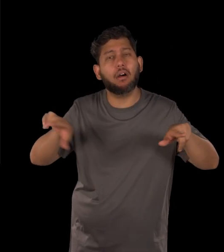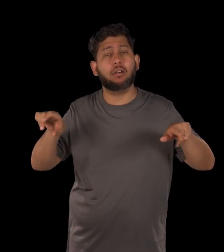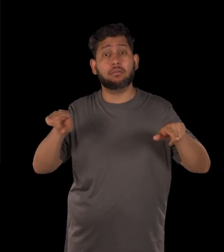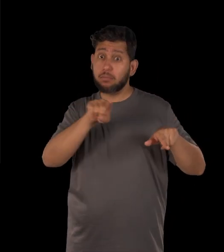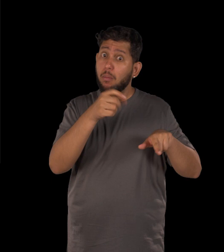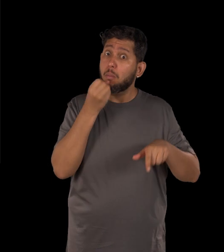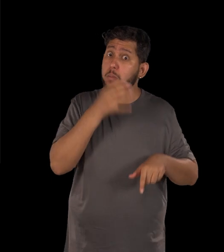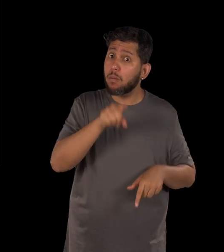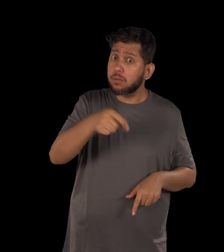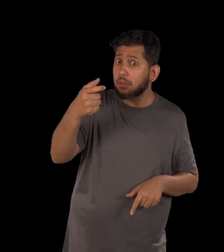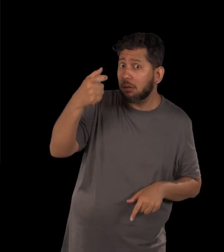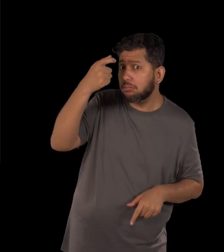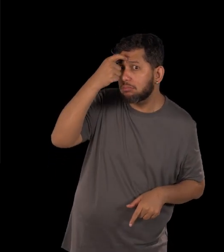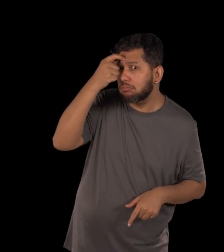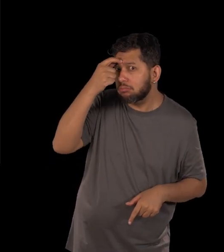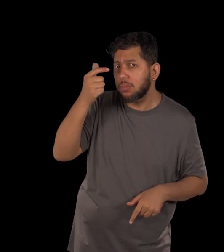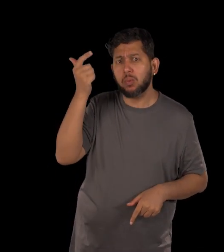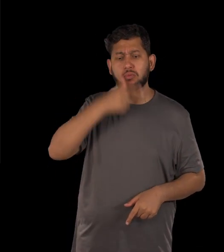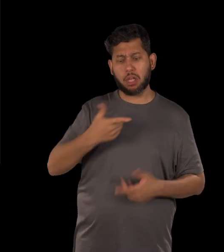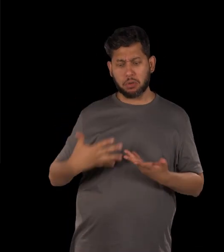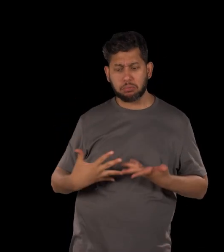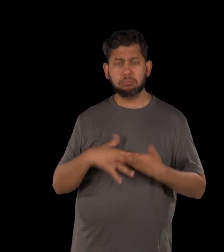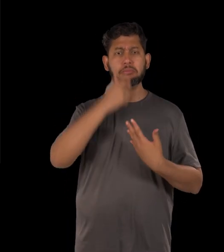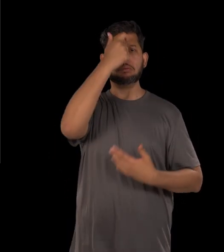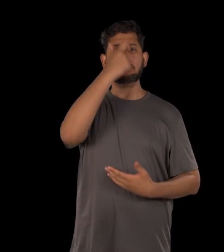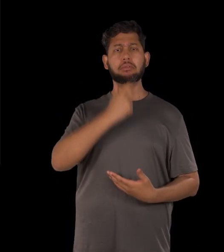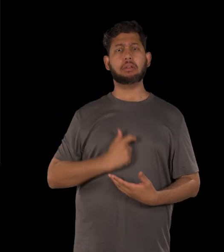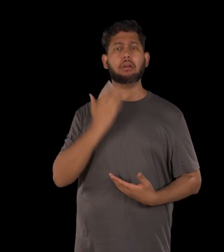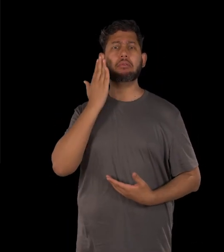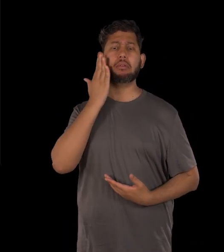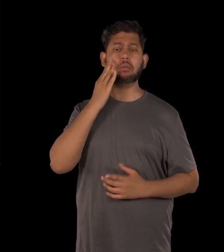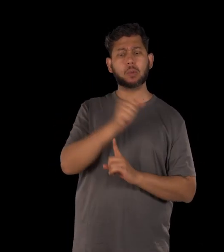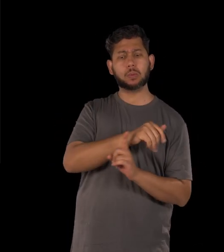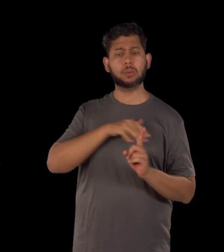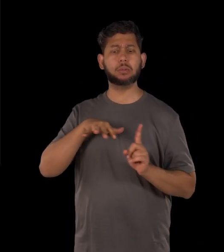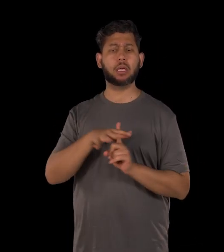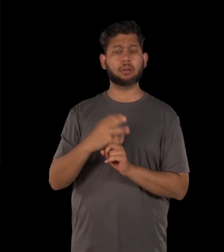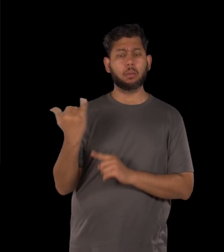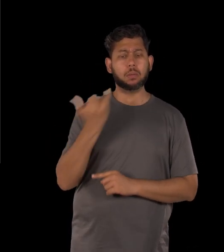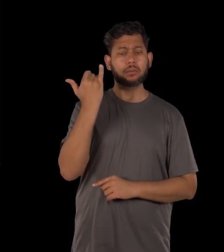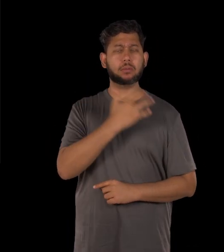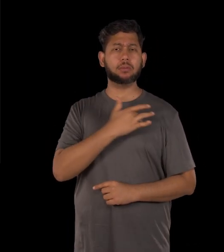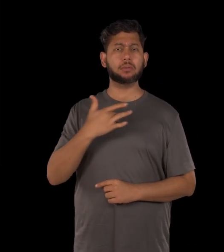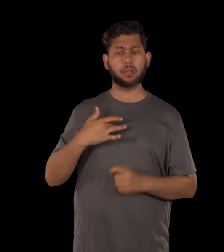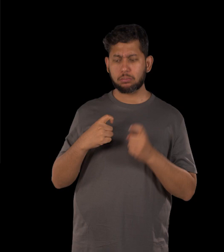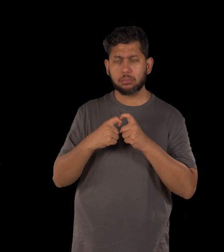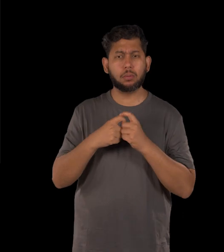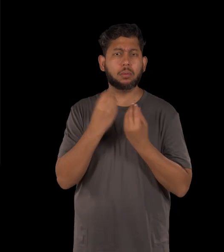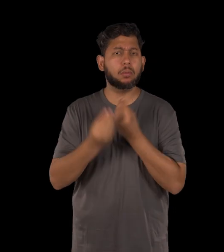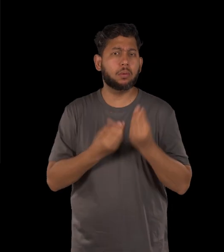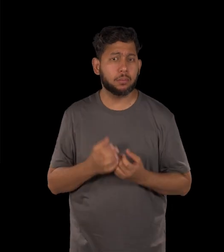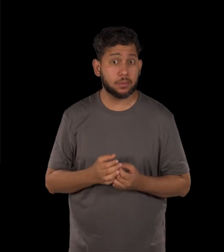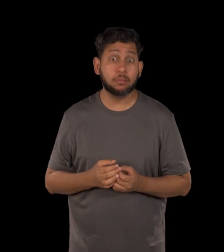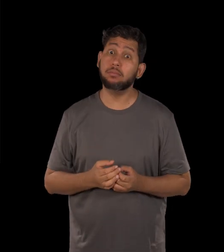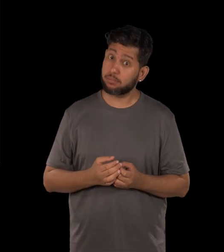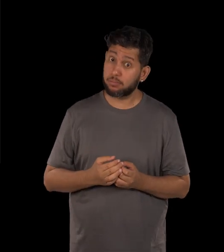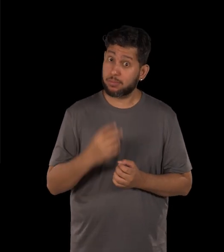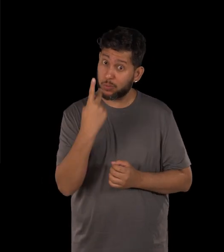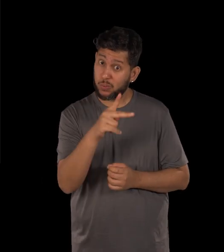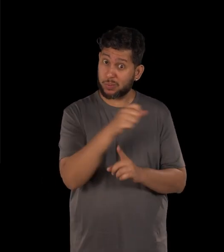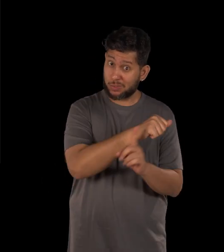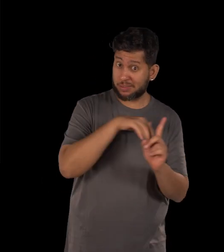sua atuação enquanto cidadão frente às questões de saúde pública da sociedade em que está inserido, e até em